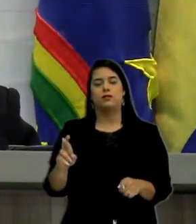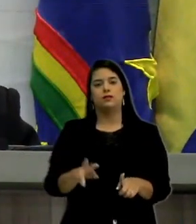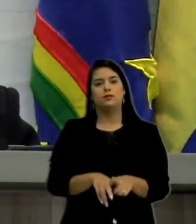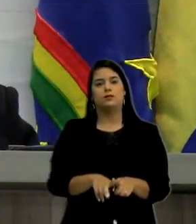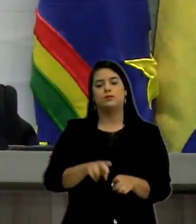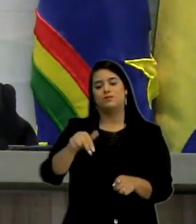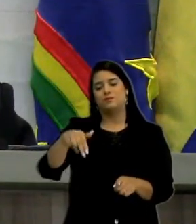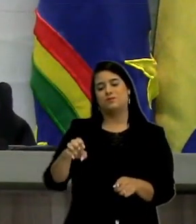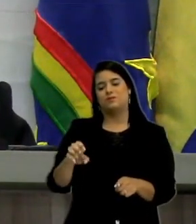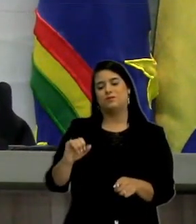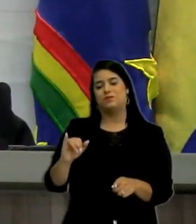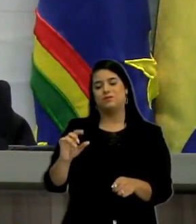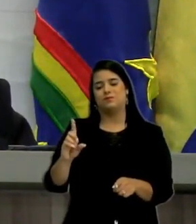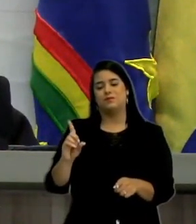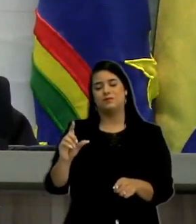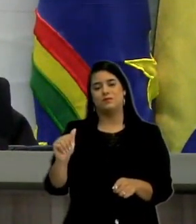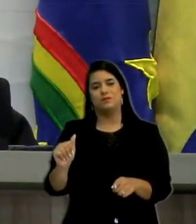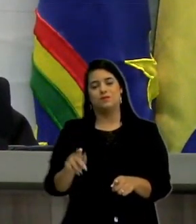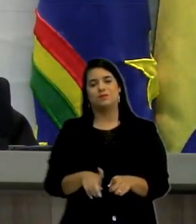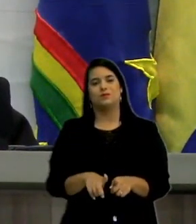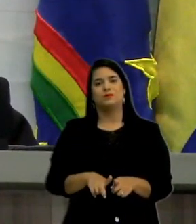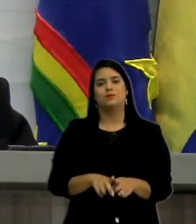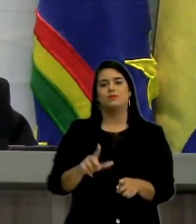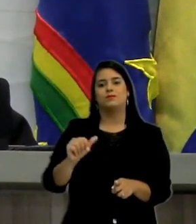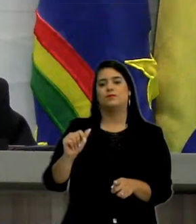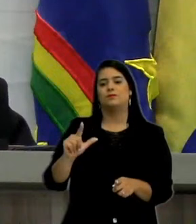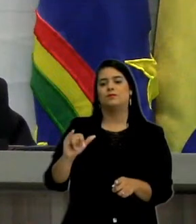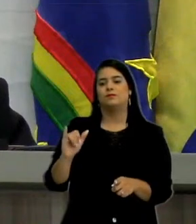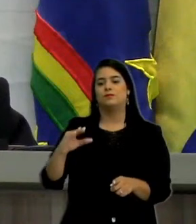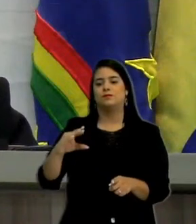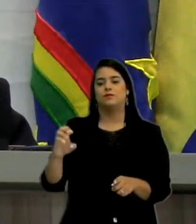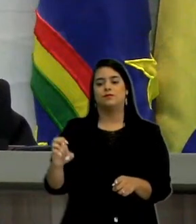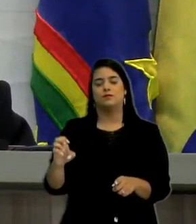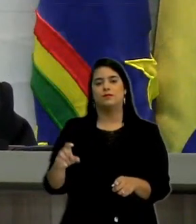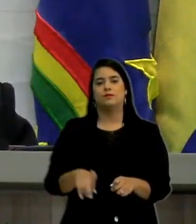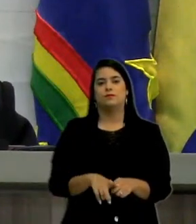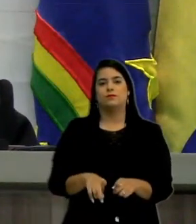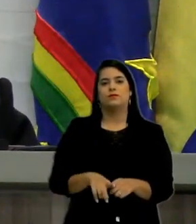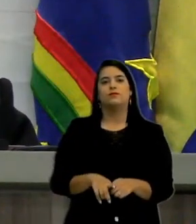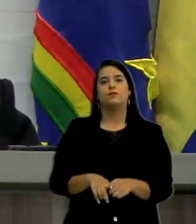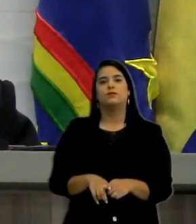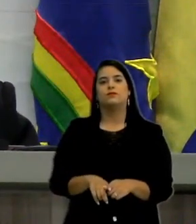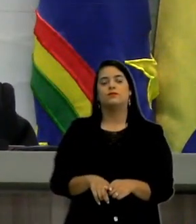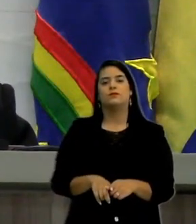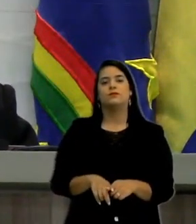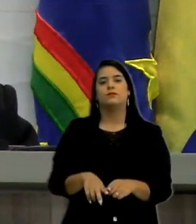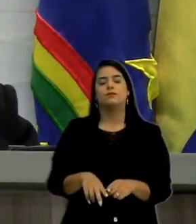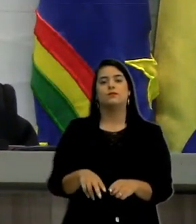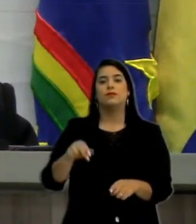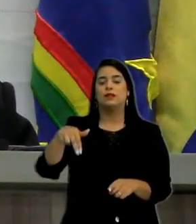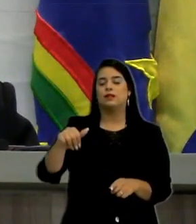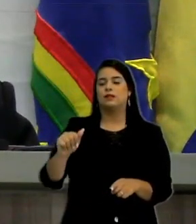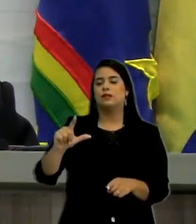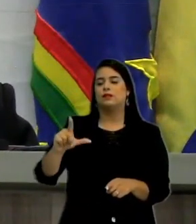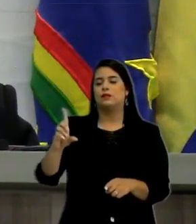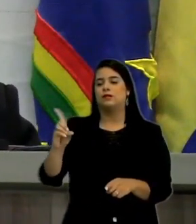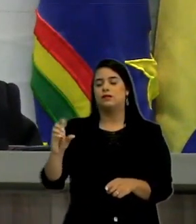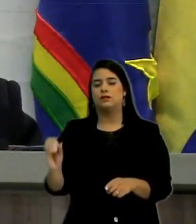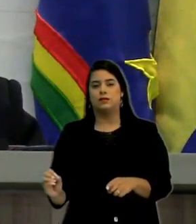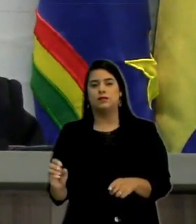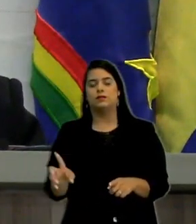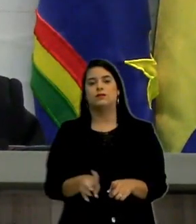Neilda, esposa de doutor Ataíde. Dona Alice Ribeiro. Ao irmão Naldo, lá do Mercado de